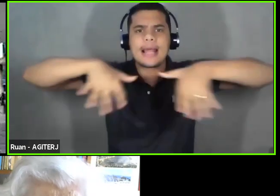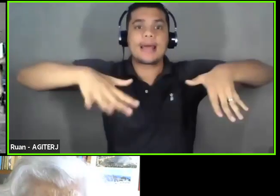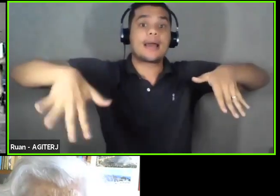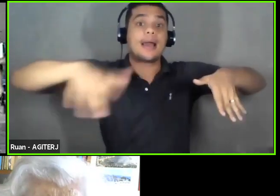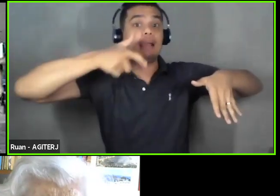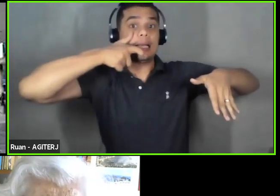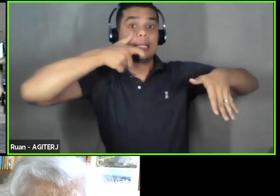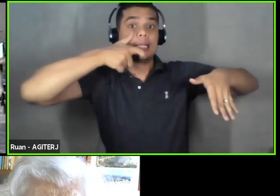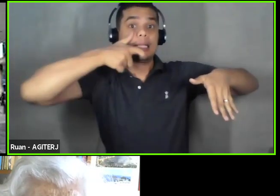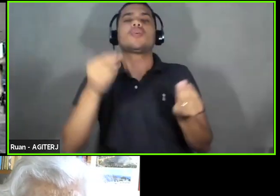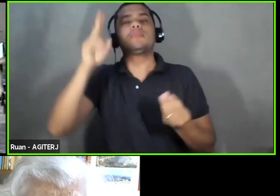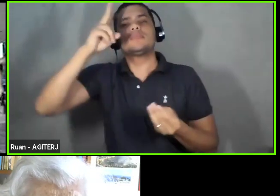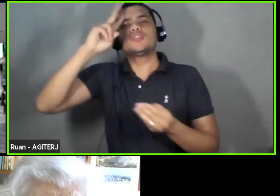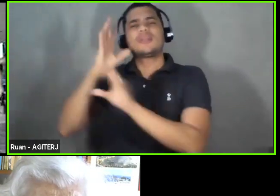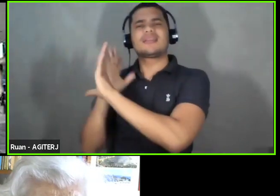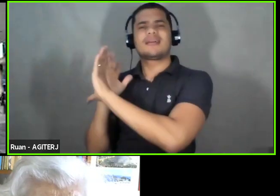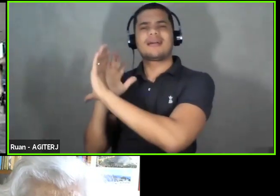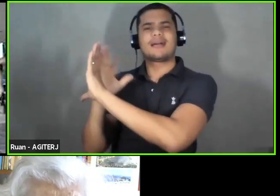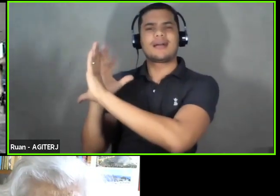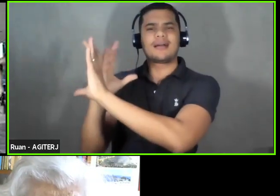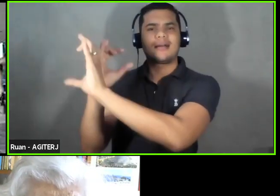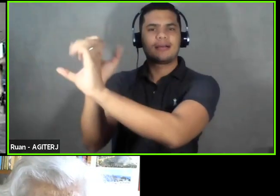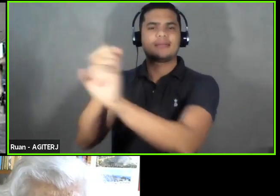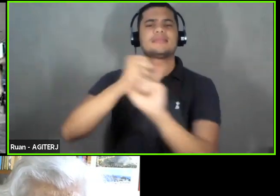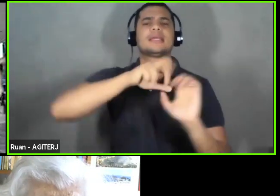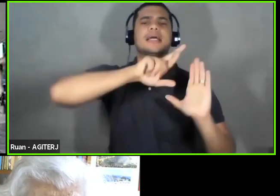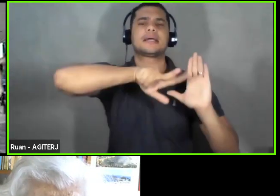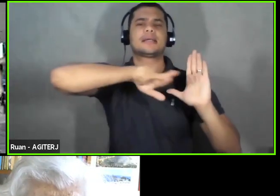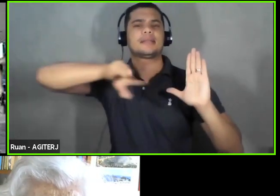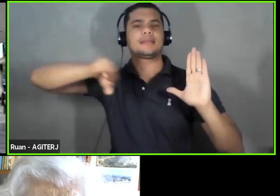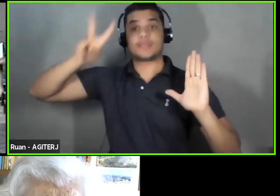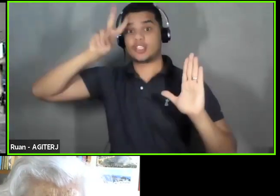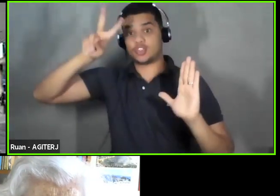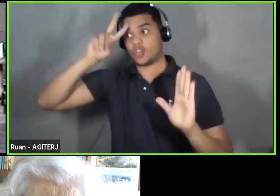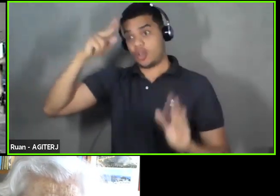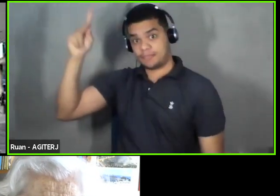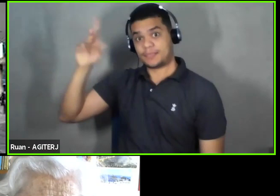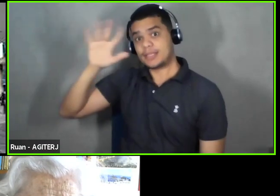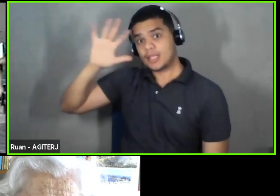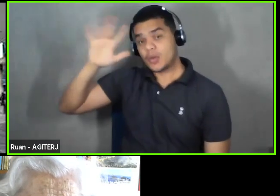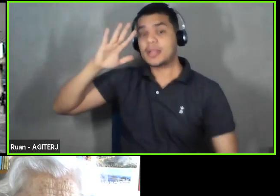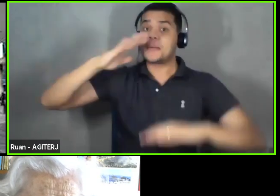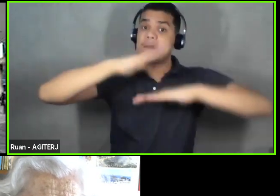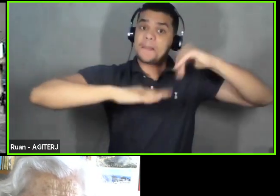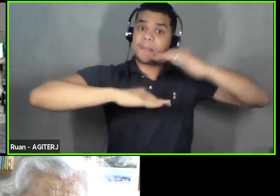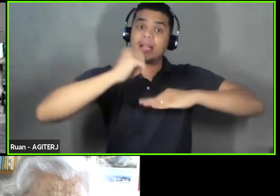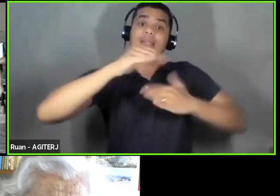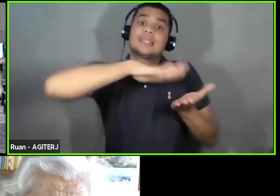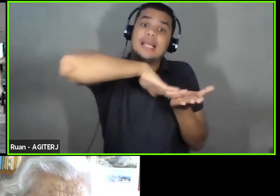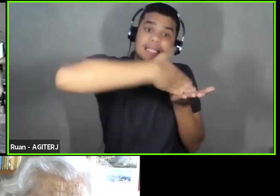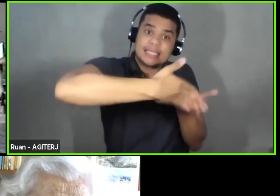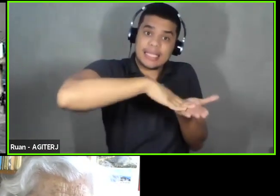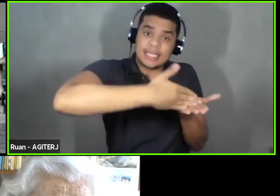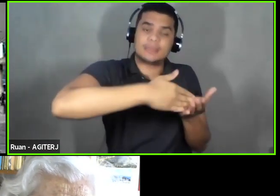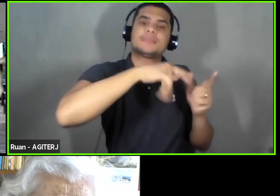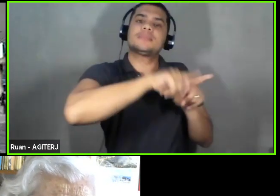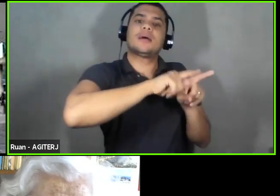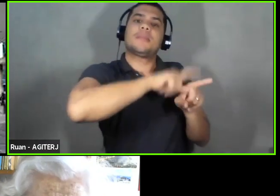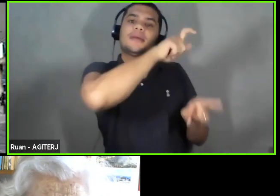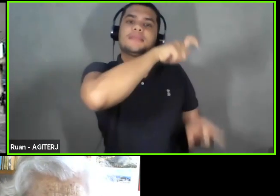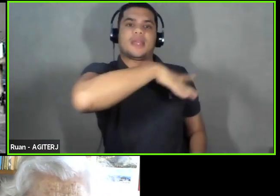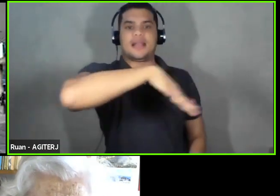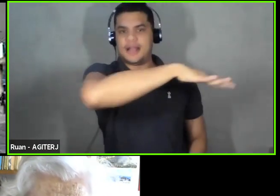interesse historiográfico, cobrindo temas como a história das teorias, das práticas, dos intérpretes e do próprio